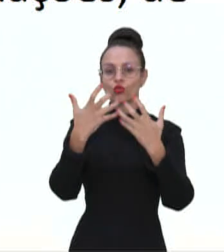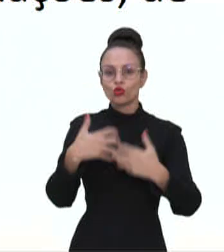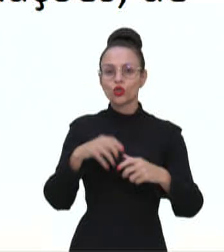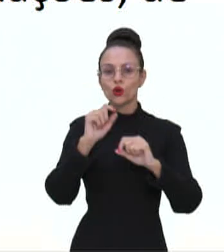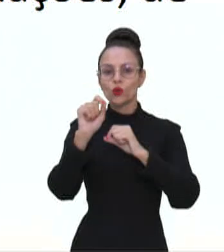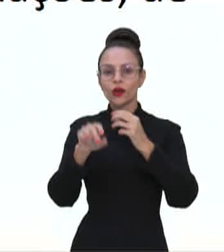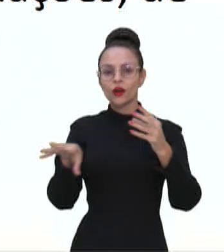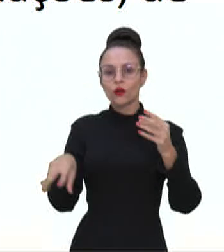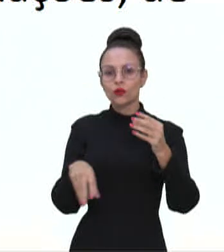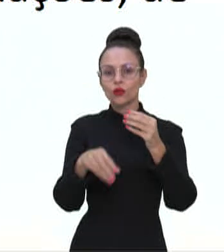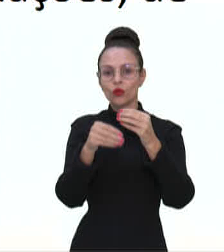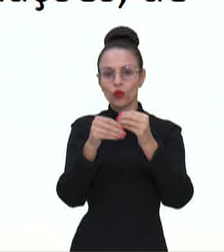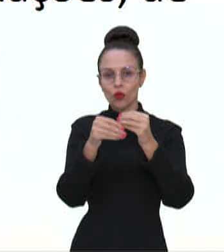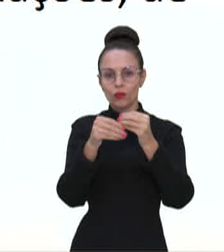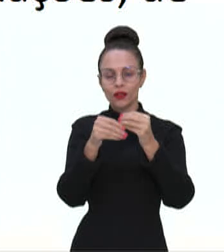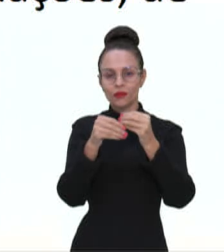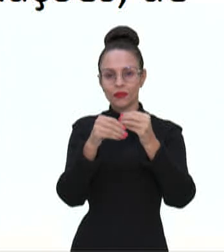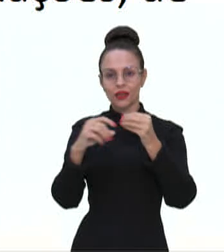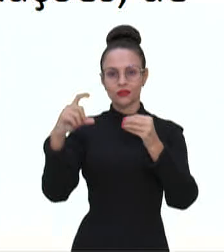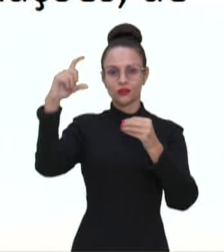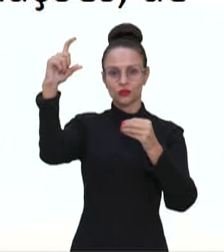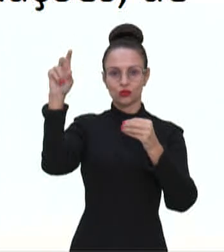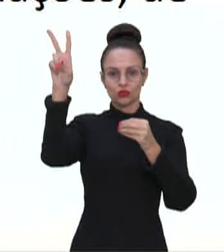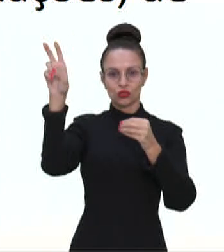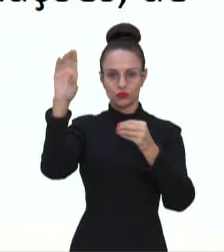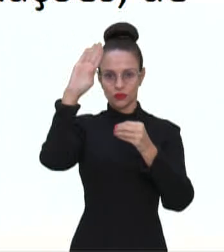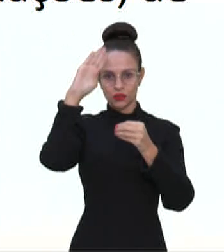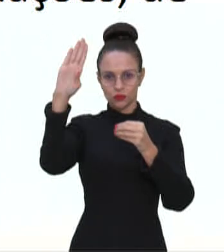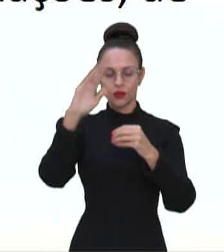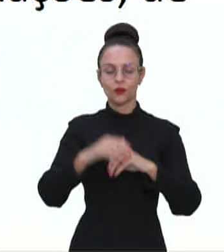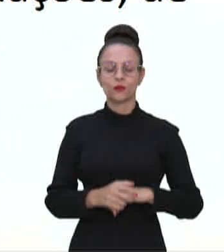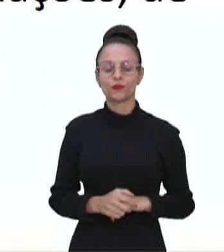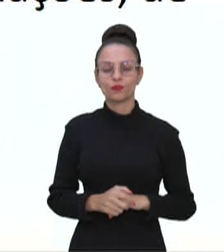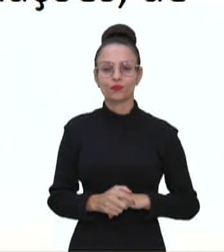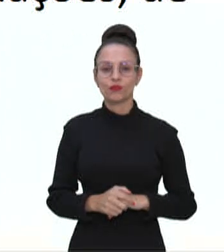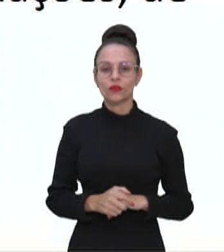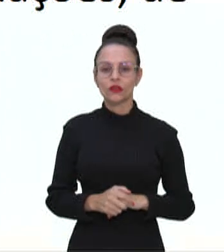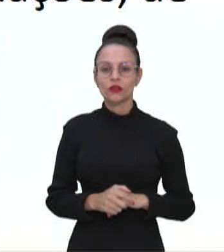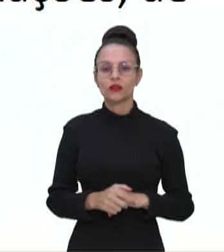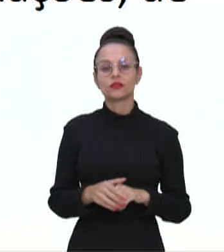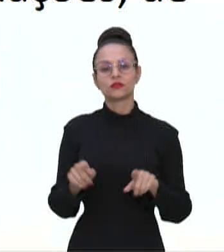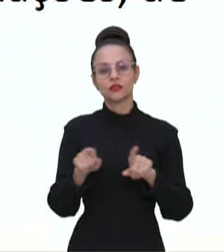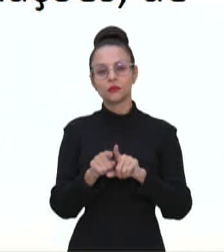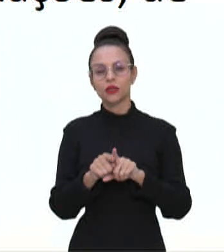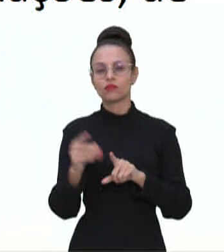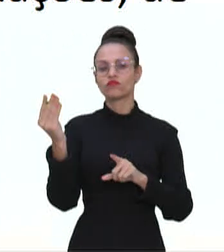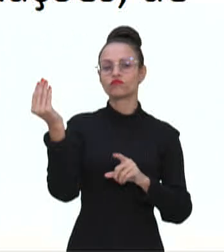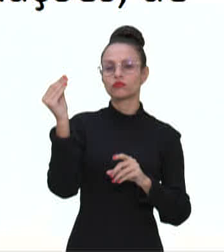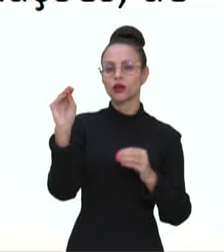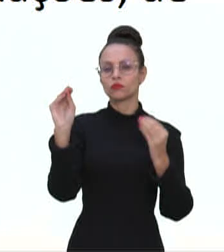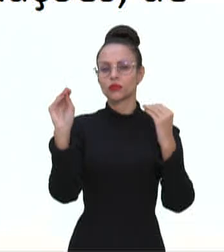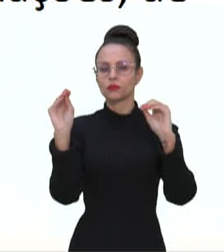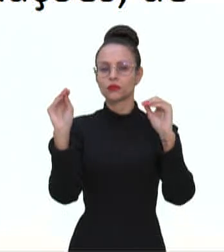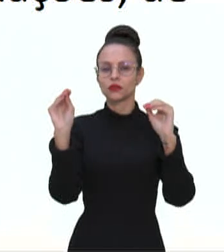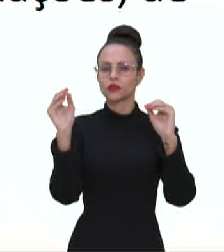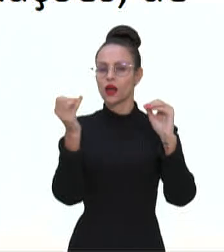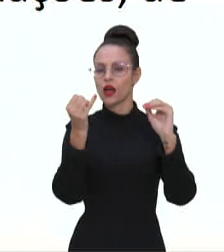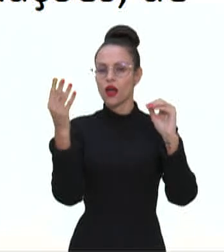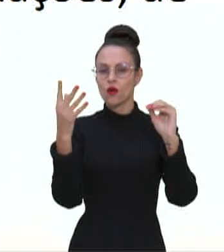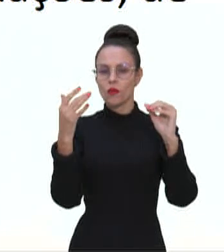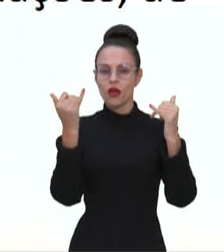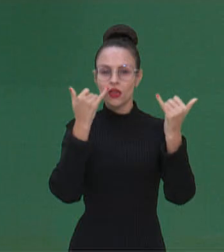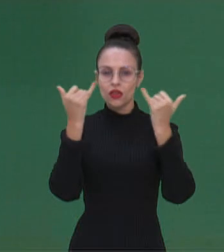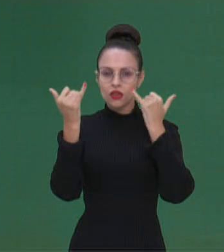um complemento deste título principal, né? Acrescentando-lhe algumas informações de modo